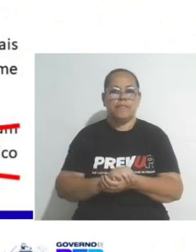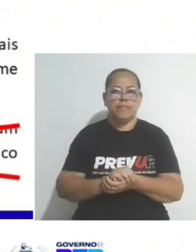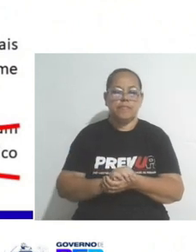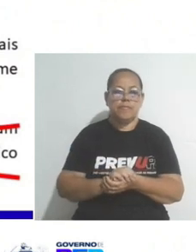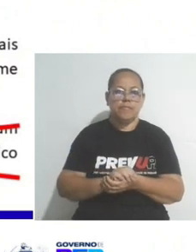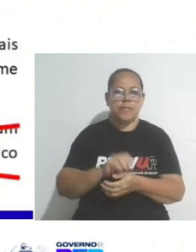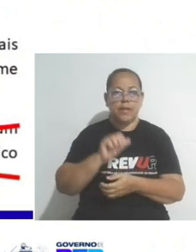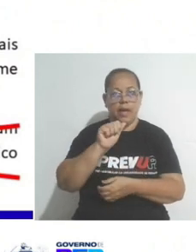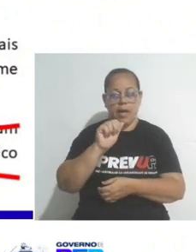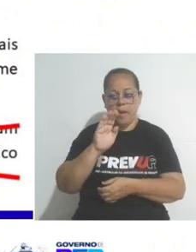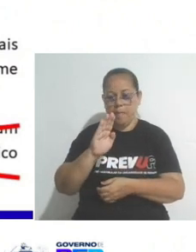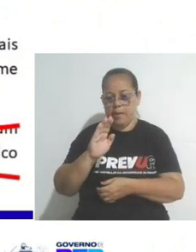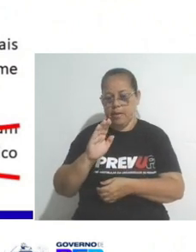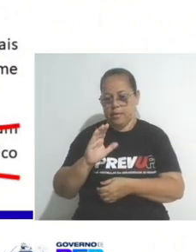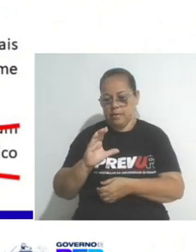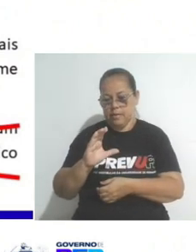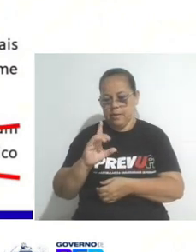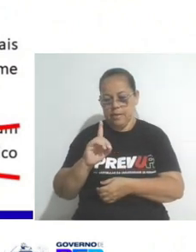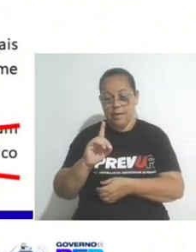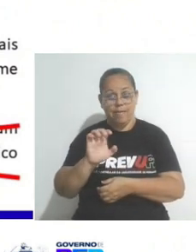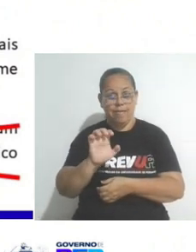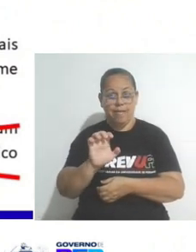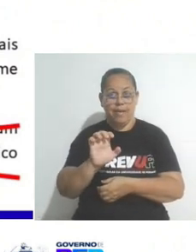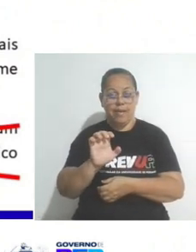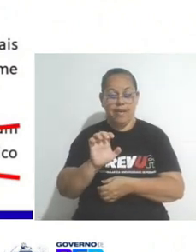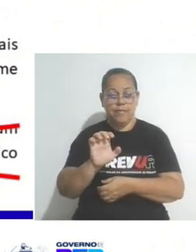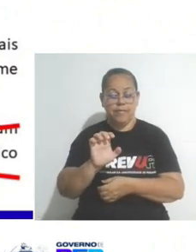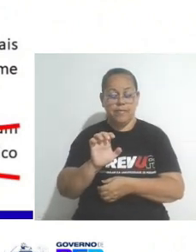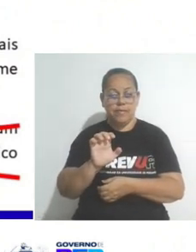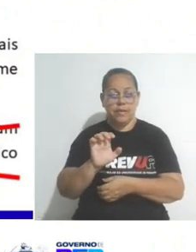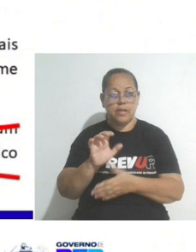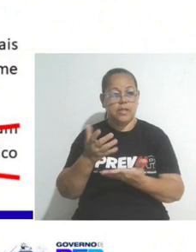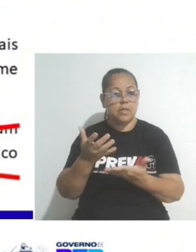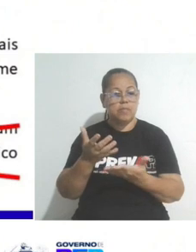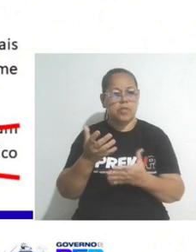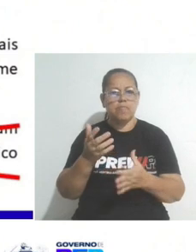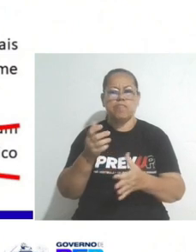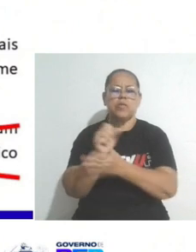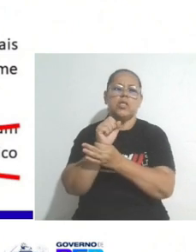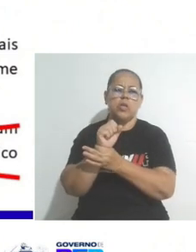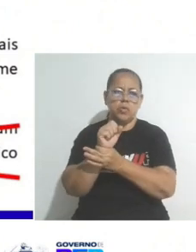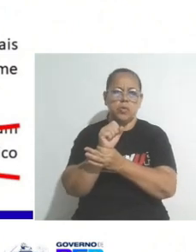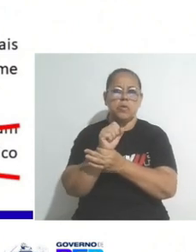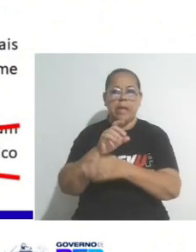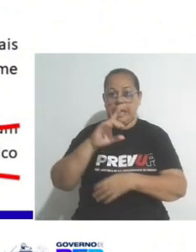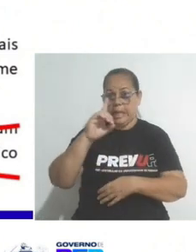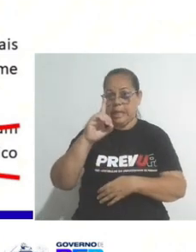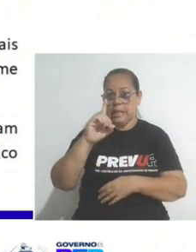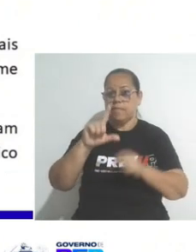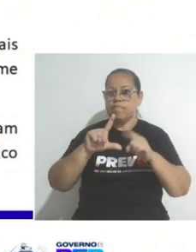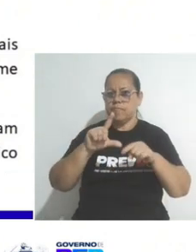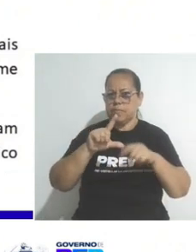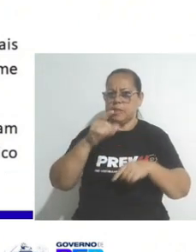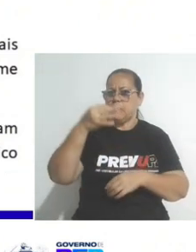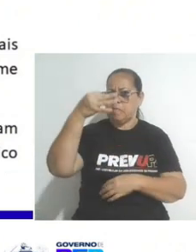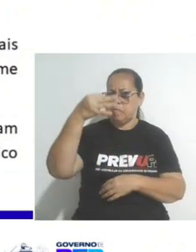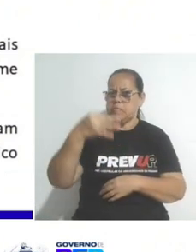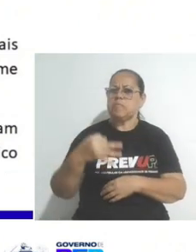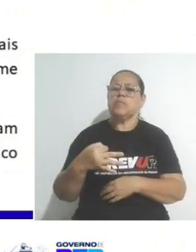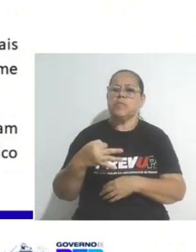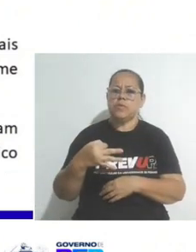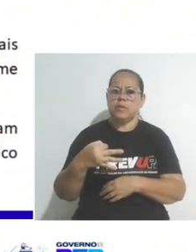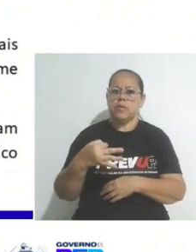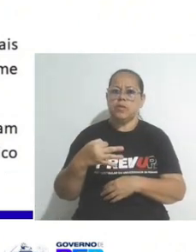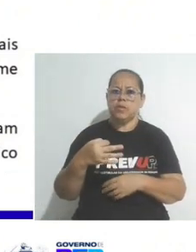a letra A, B, C, D e E nós estamos então seguros de dizer que é a letra D os itens